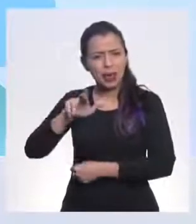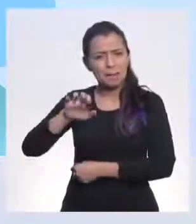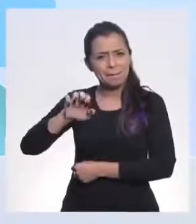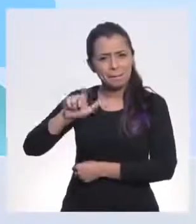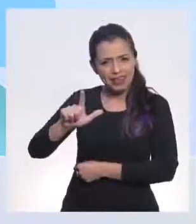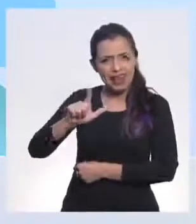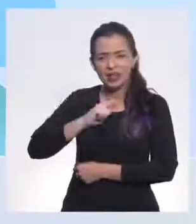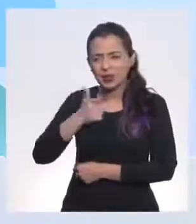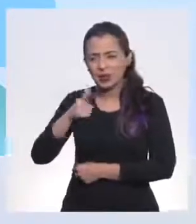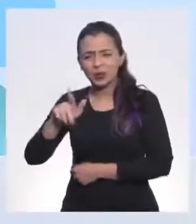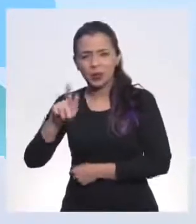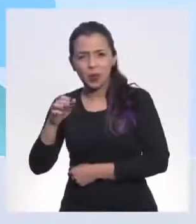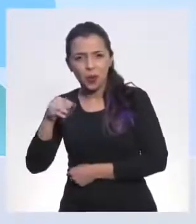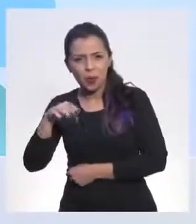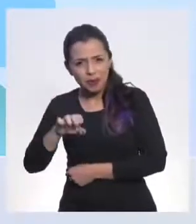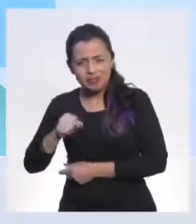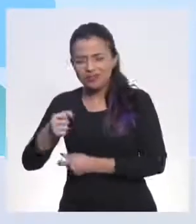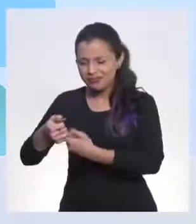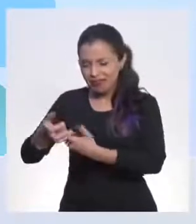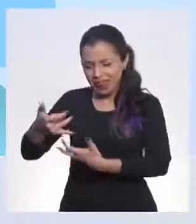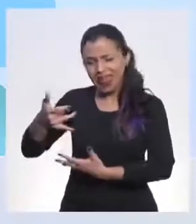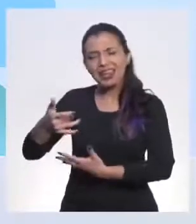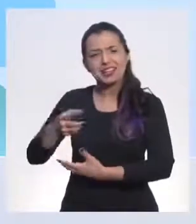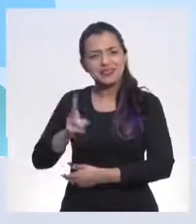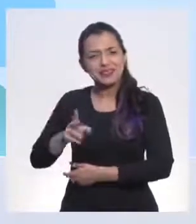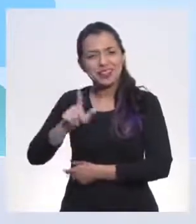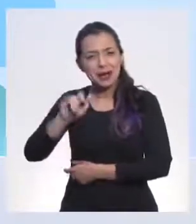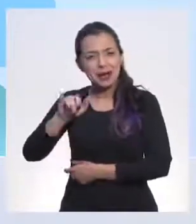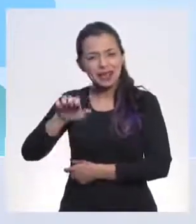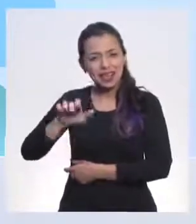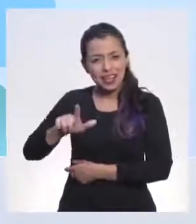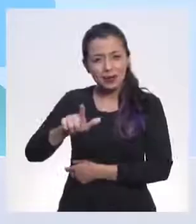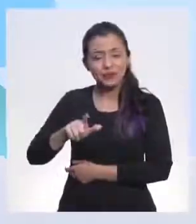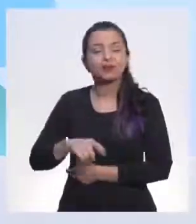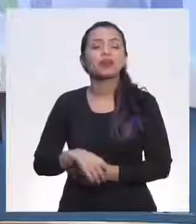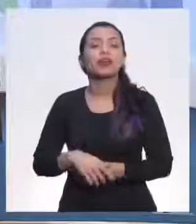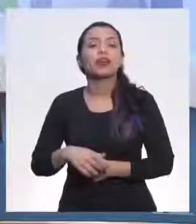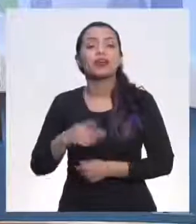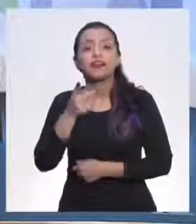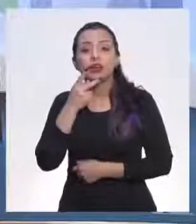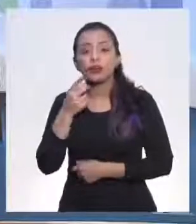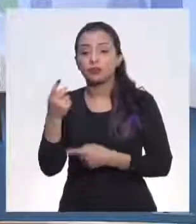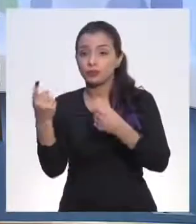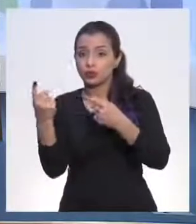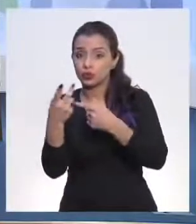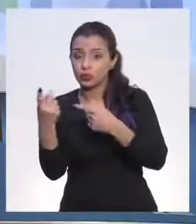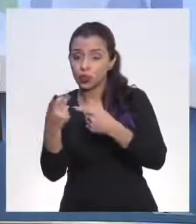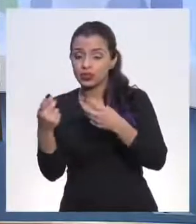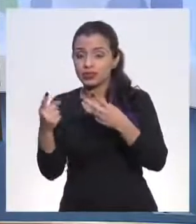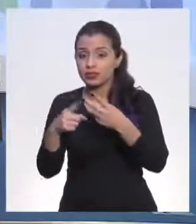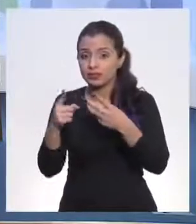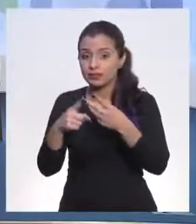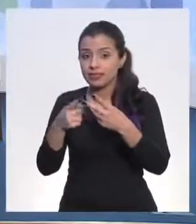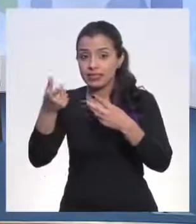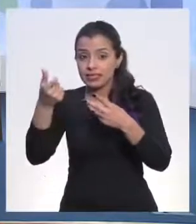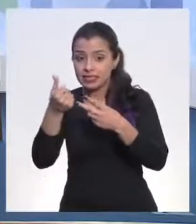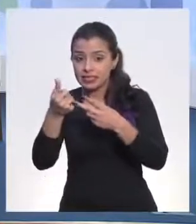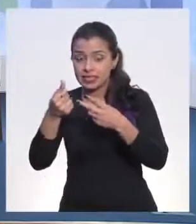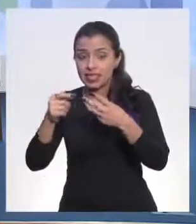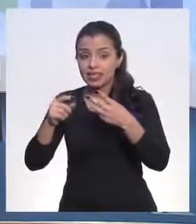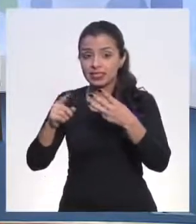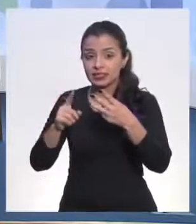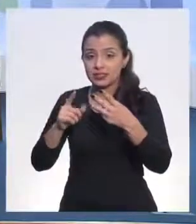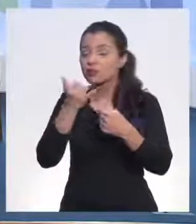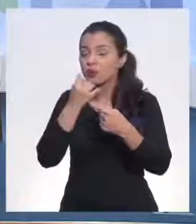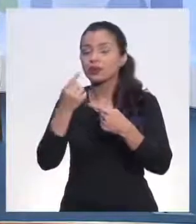Gabriel, que é o Gomes, e assim vai indo. Fernando, colocaram 12, 6, 18 e mais uma galera aqui. Boa, isso no